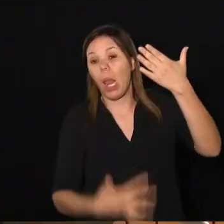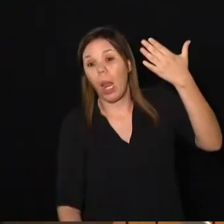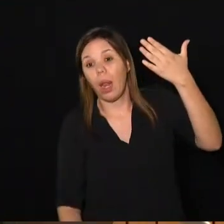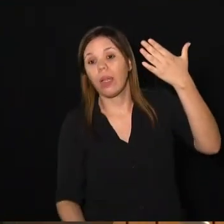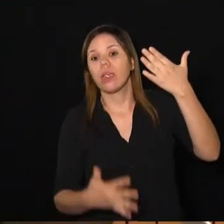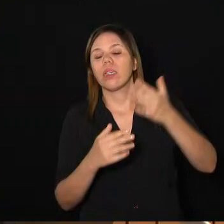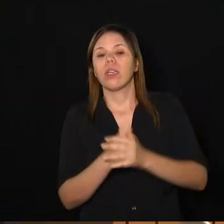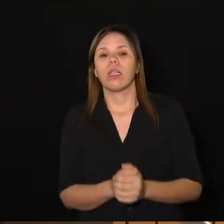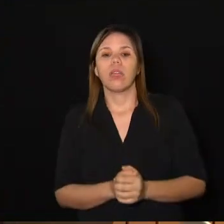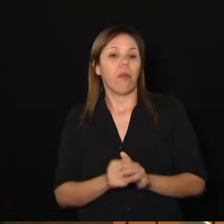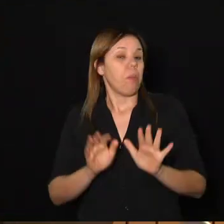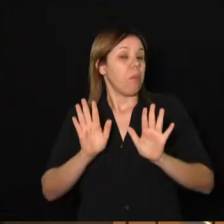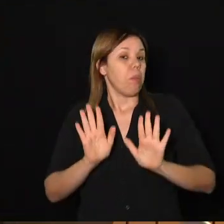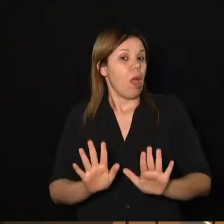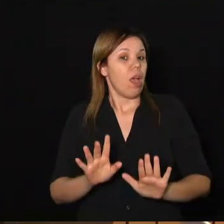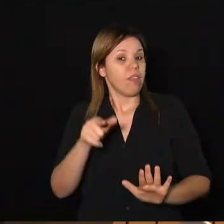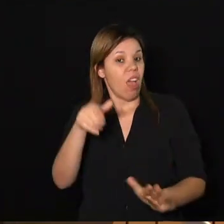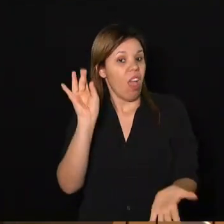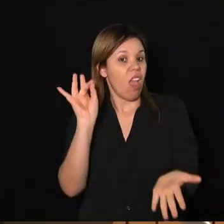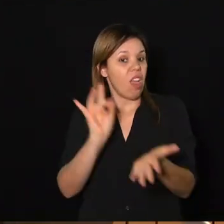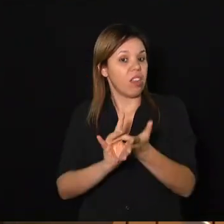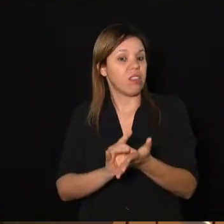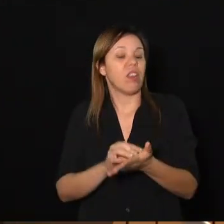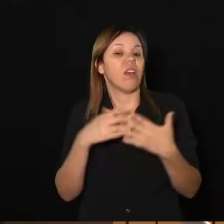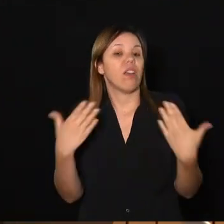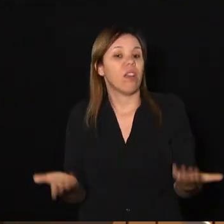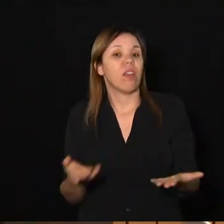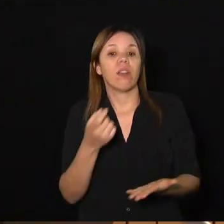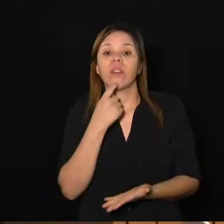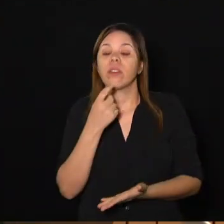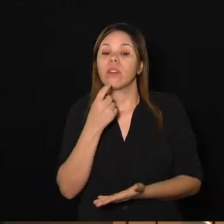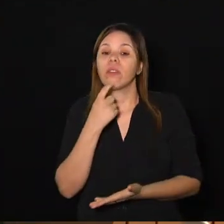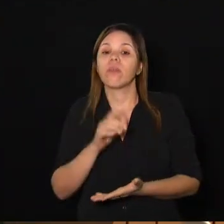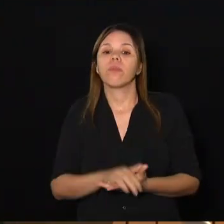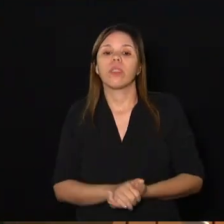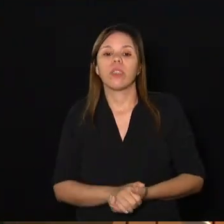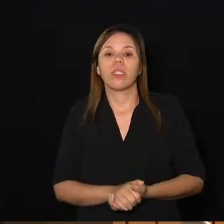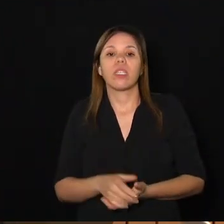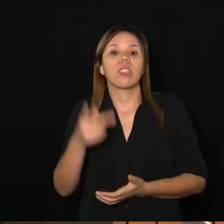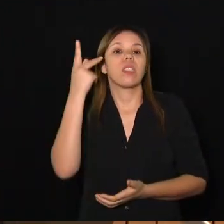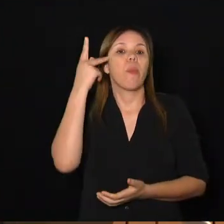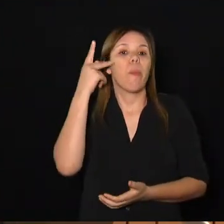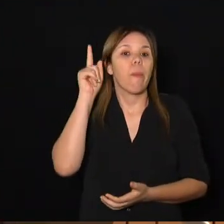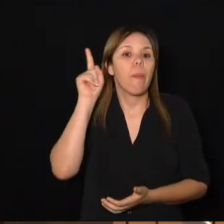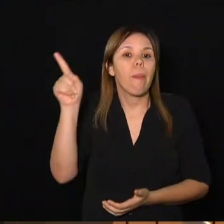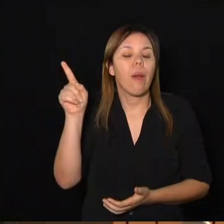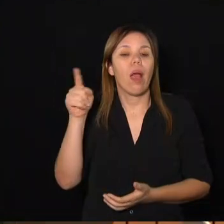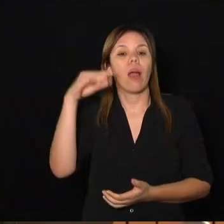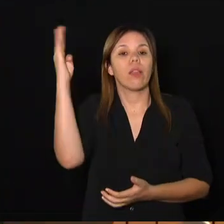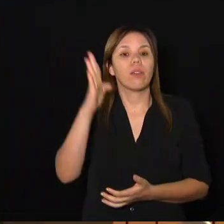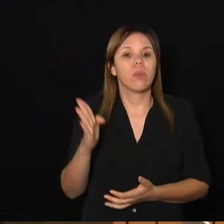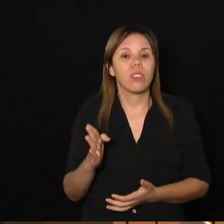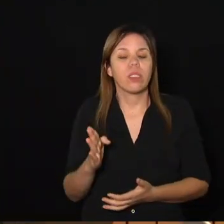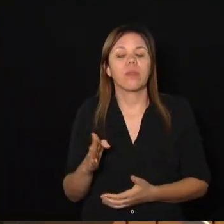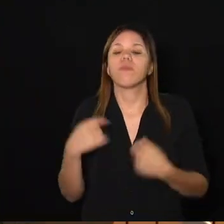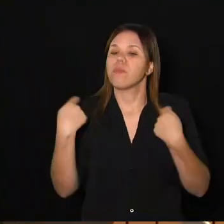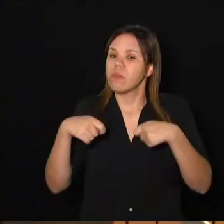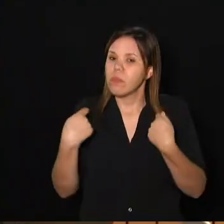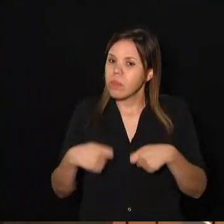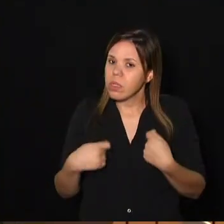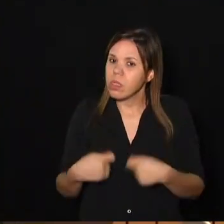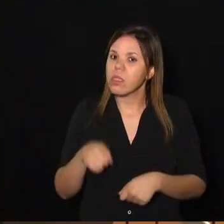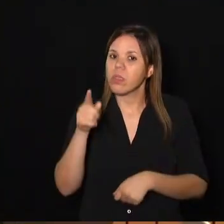falar mas a realidade é essa Campinas São Paulo e o Brasil precisa dos